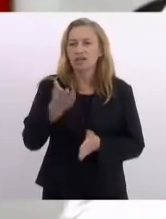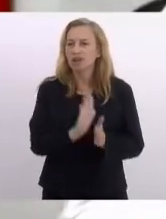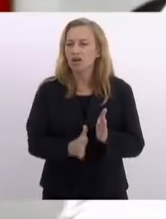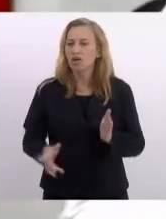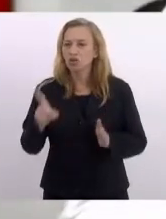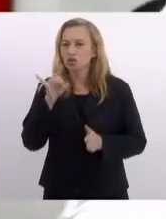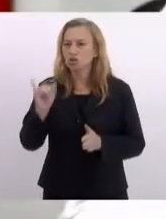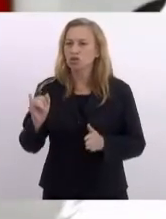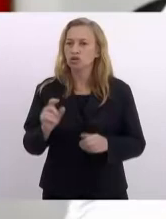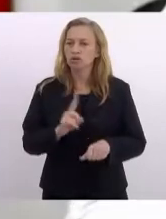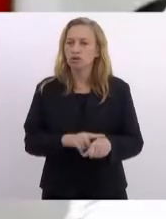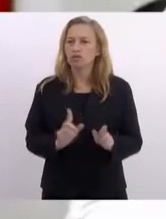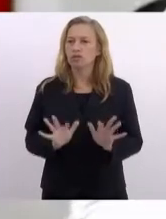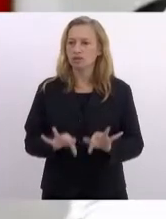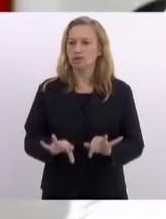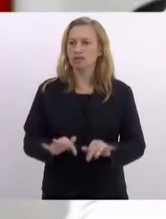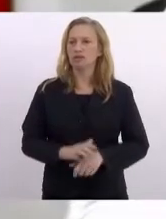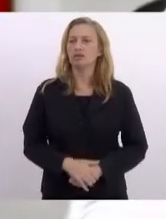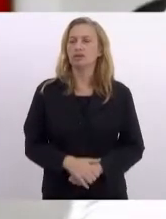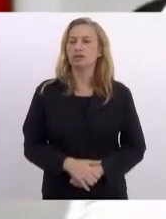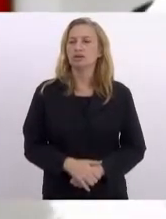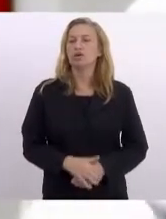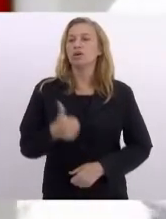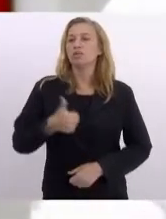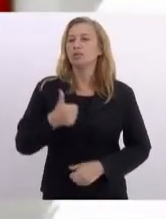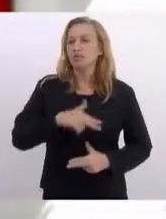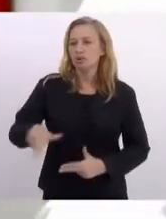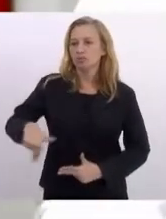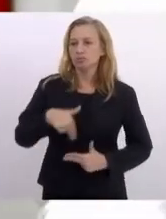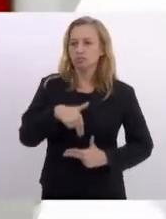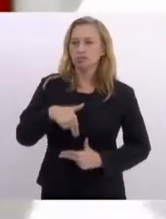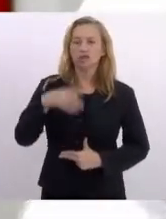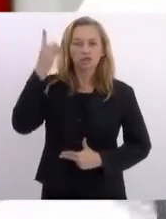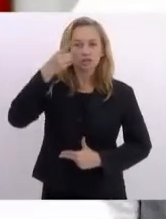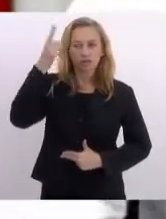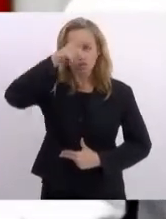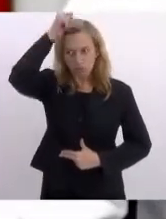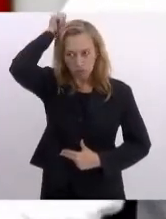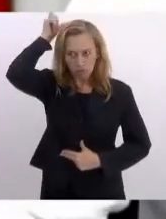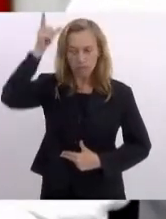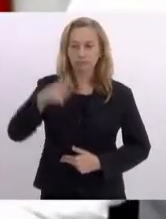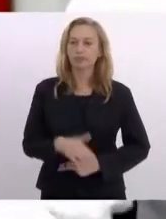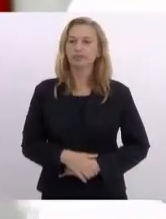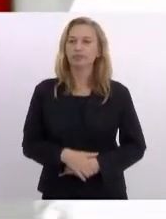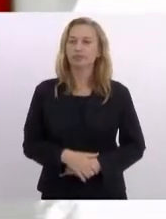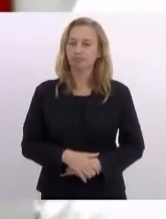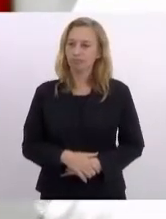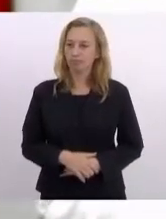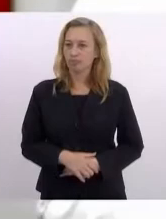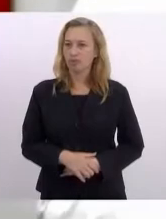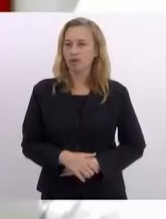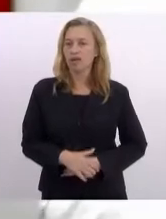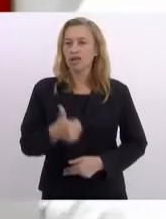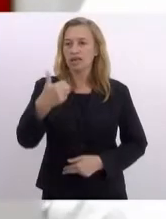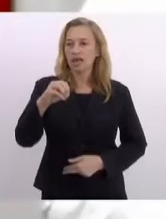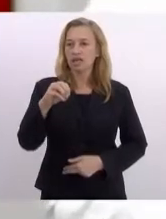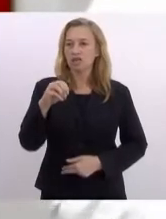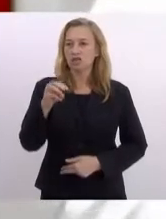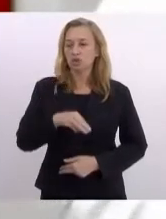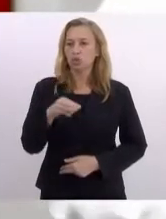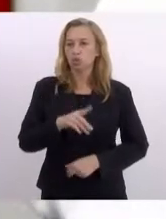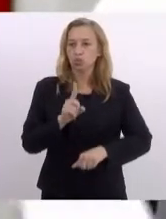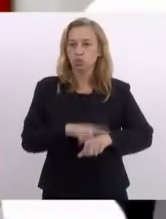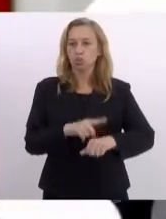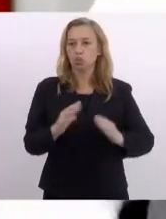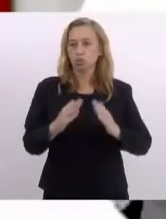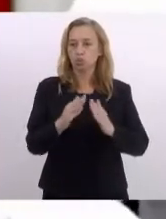dia, passa seu expediente final. O primeiro orador inscrito é o nobre deputado Luiz Paulo. Vossa Excelência dispõe de 10 minutos no